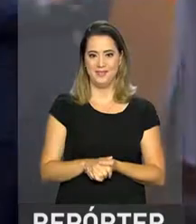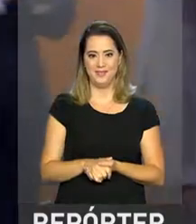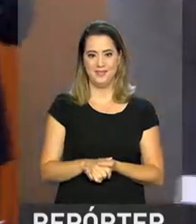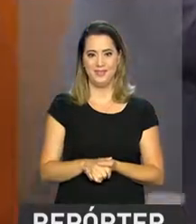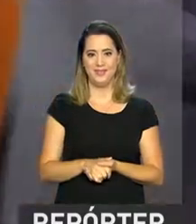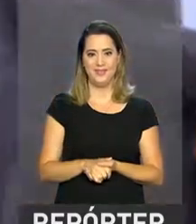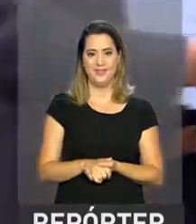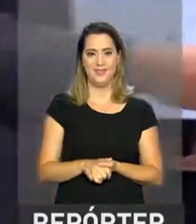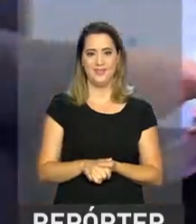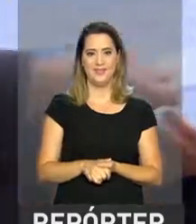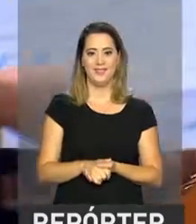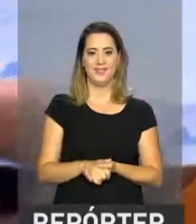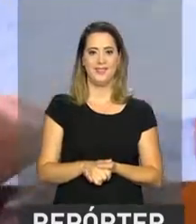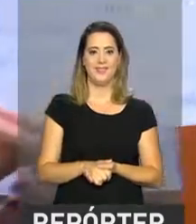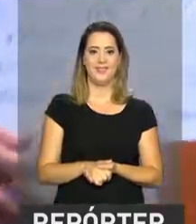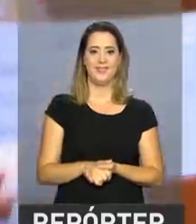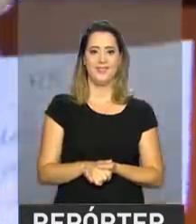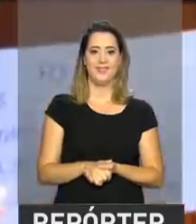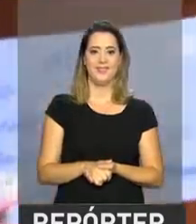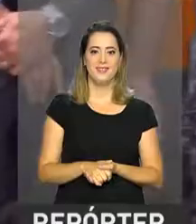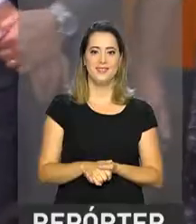Isso.